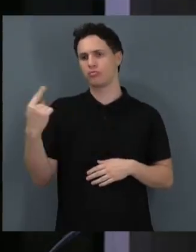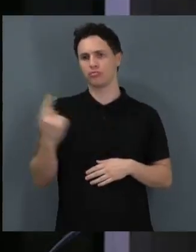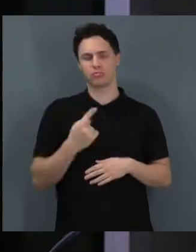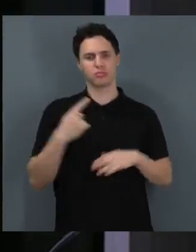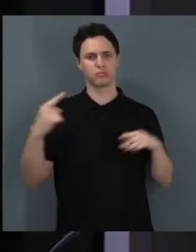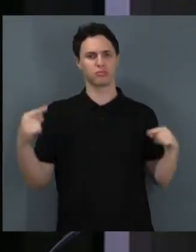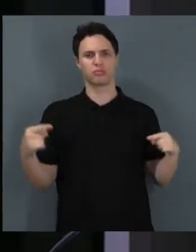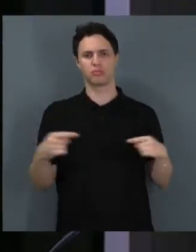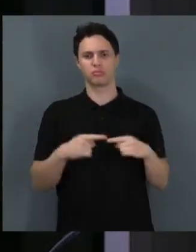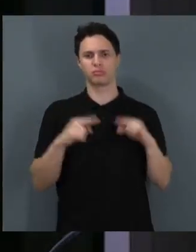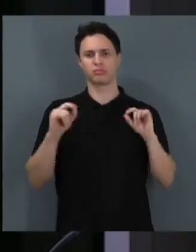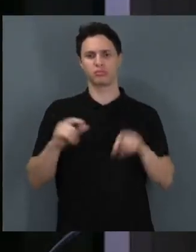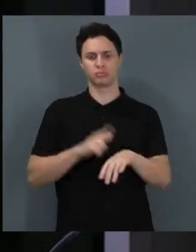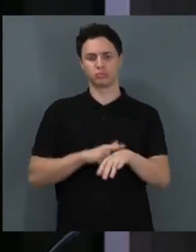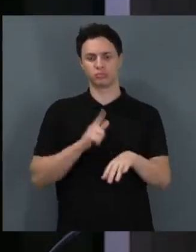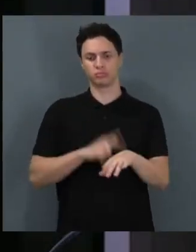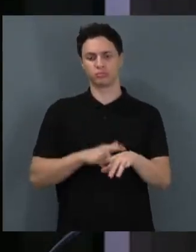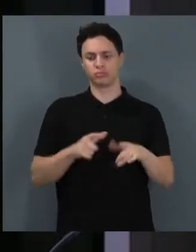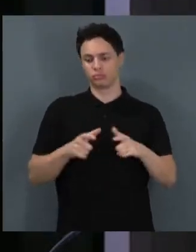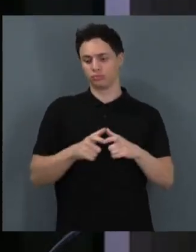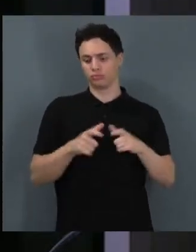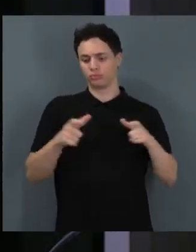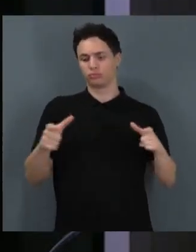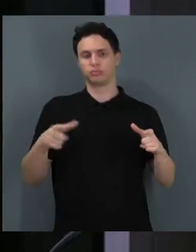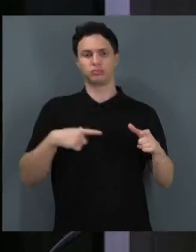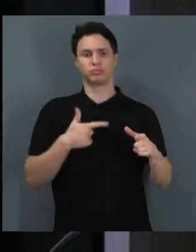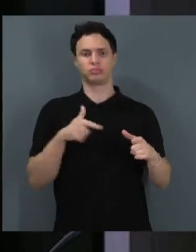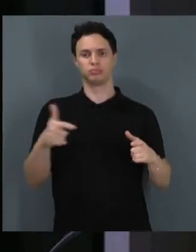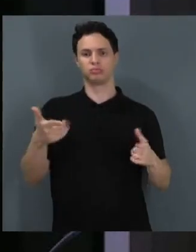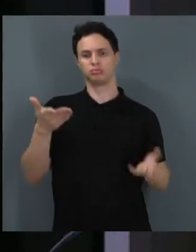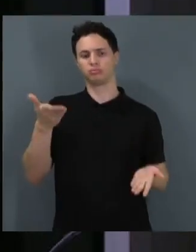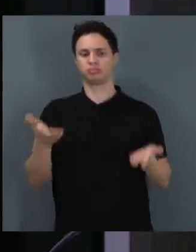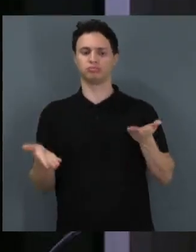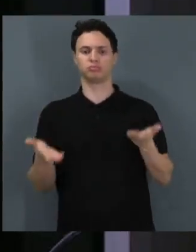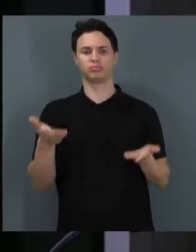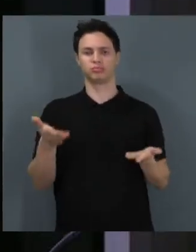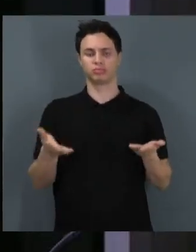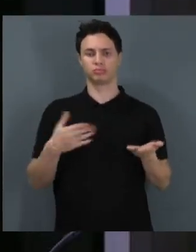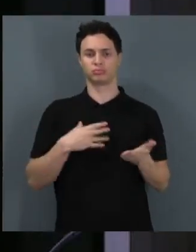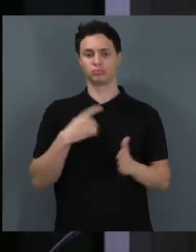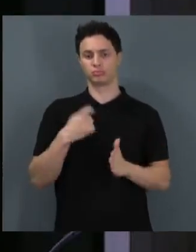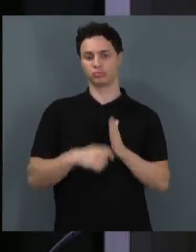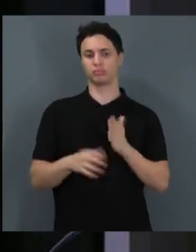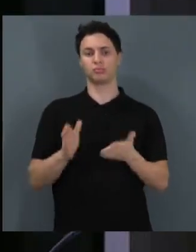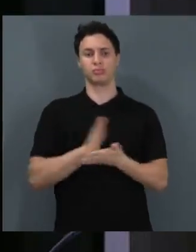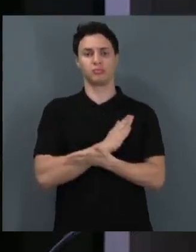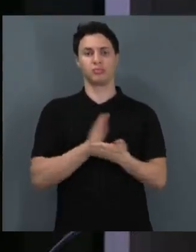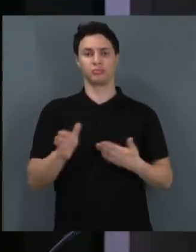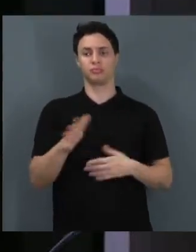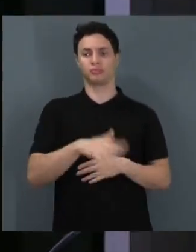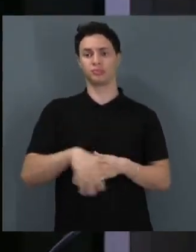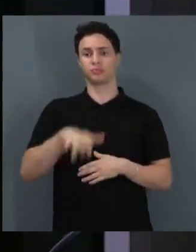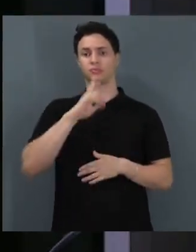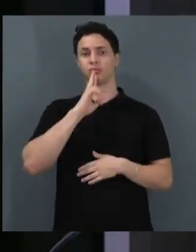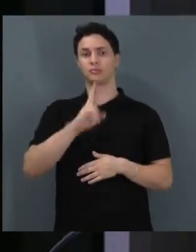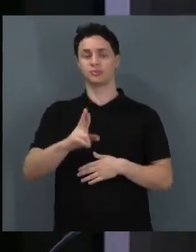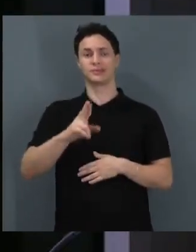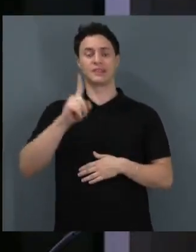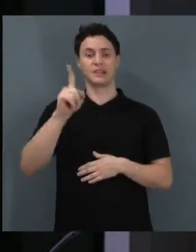na hora em que se aumenta de forma desarrazoada a tributação de determinados setores, o resultado